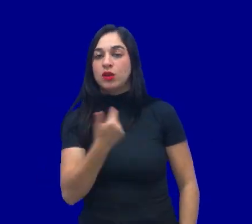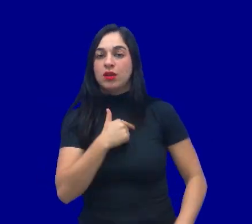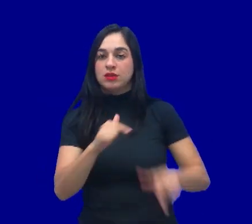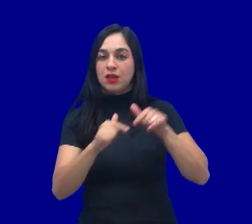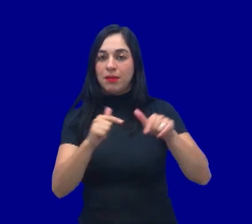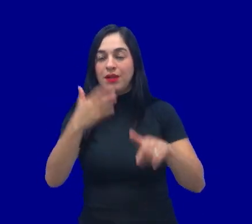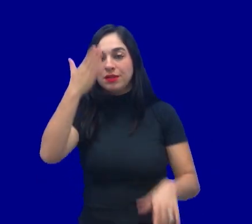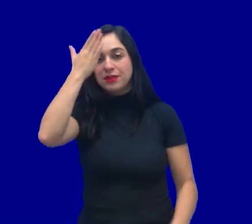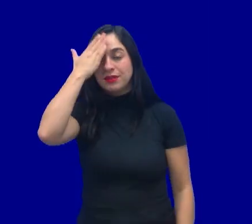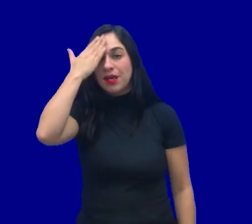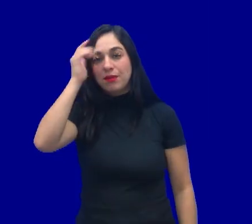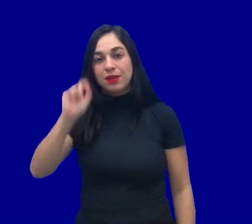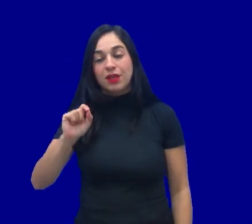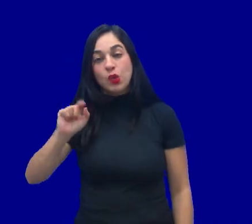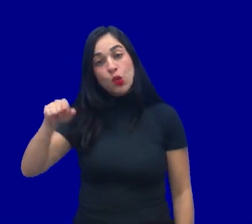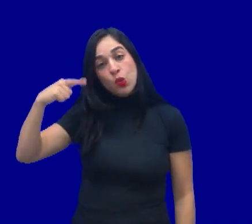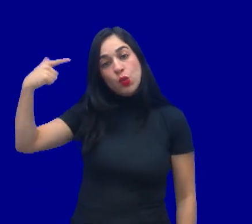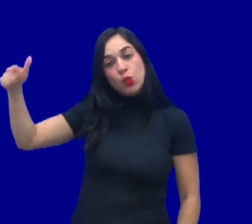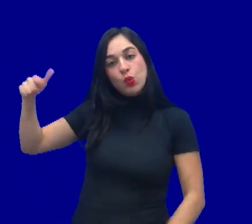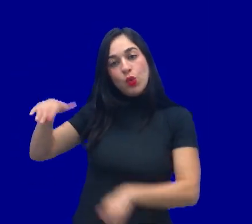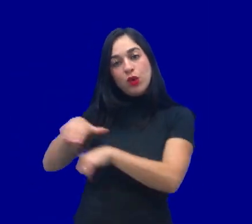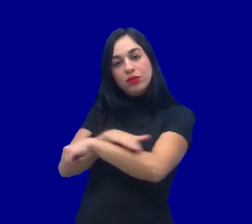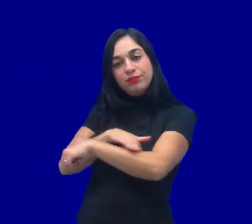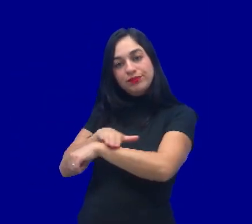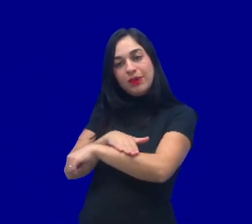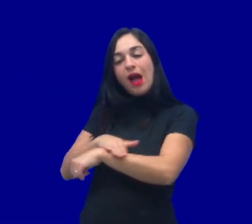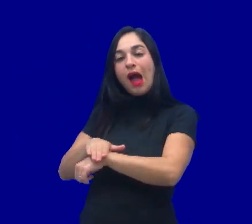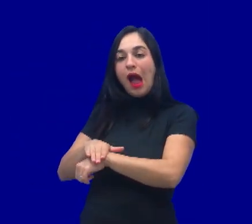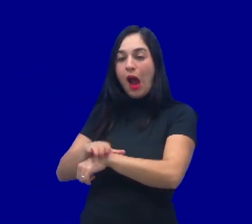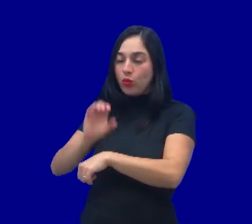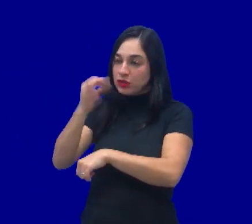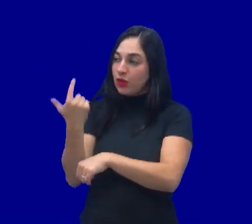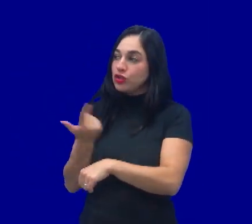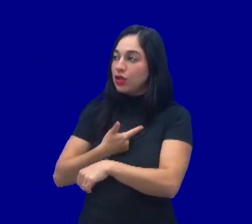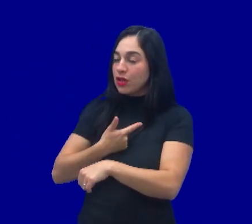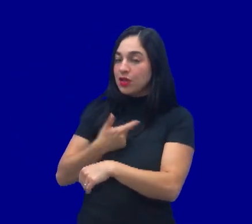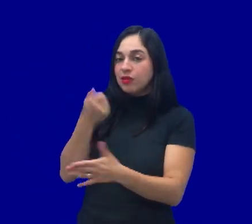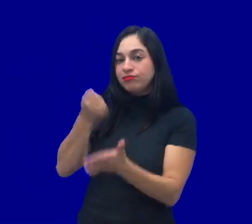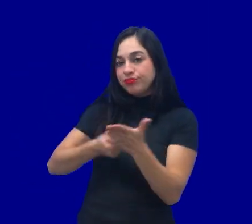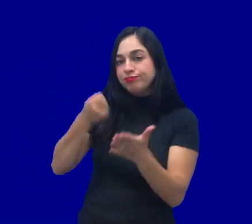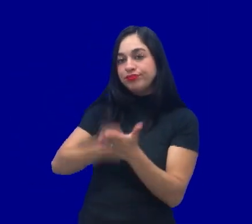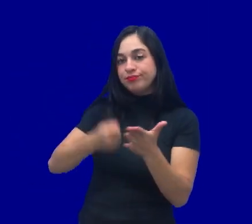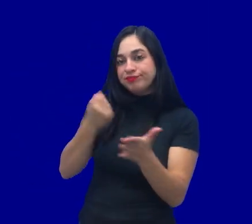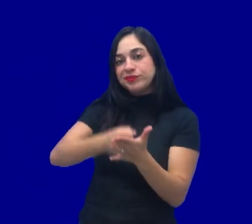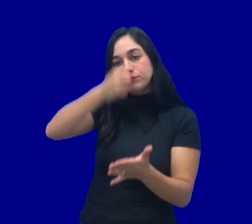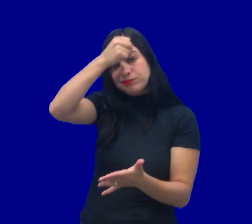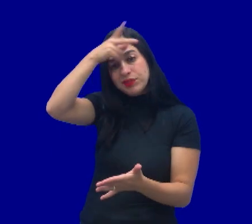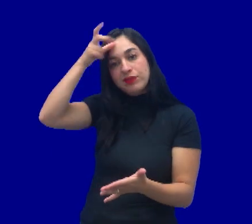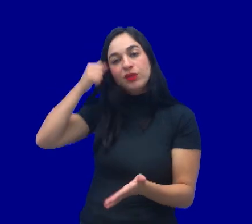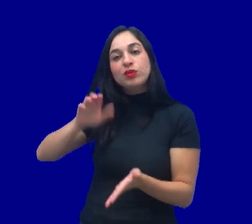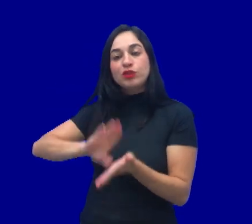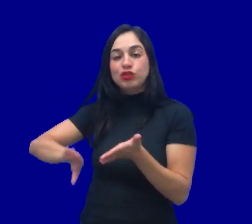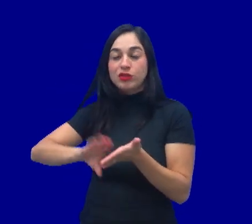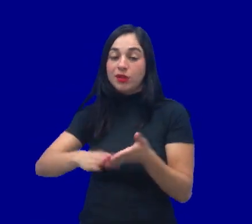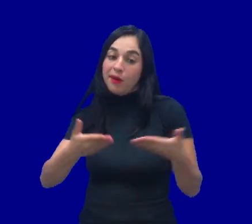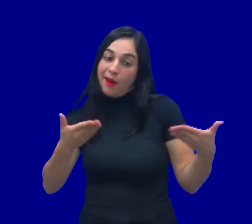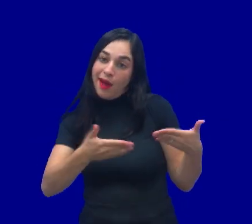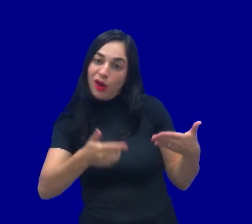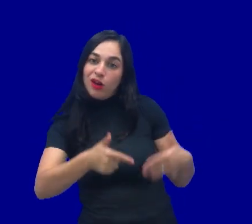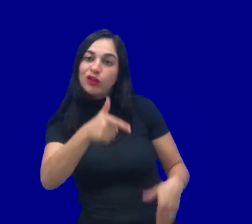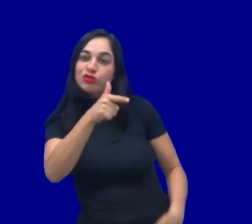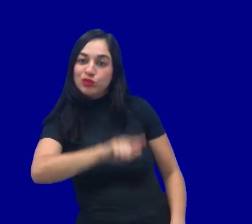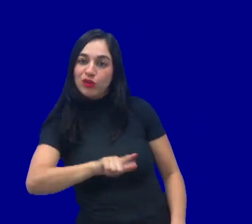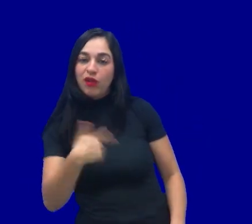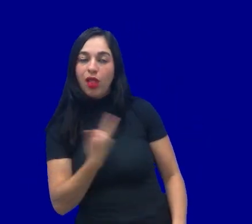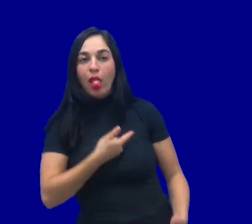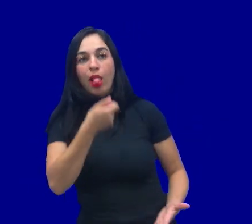aqui ocorreu e nós brigamos com a prefeitura e foi removido. Se está implantando de novo e nós vamos brigar para remover, isso